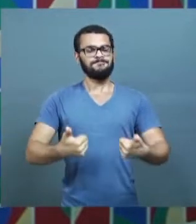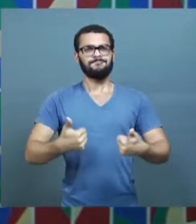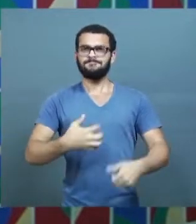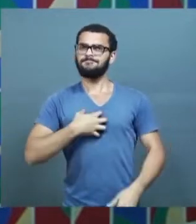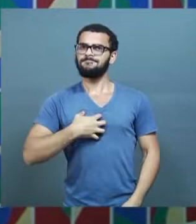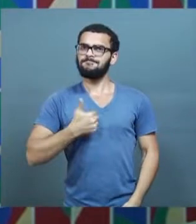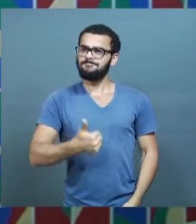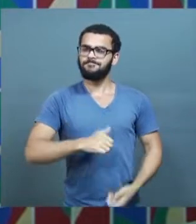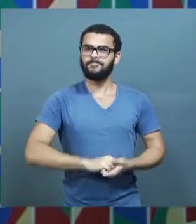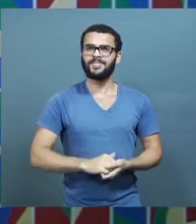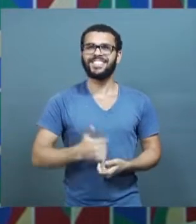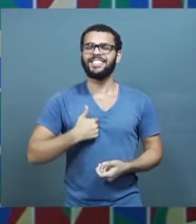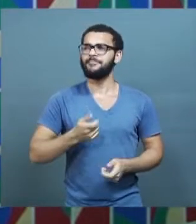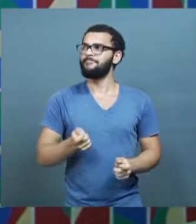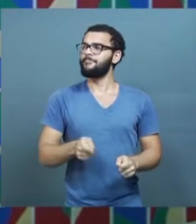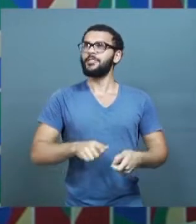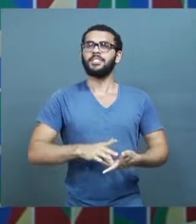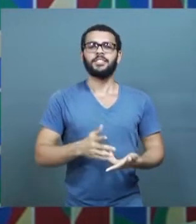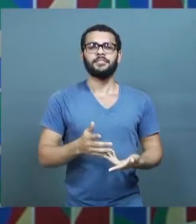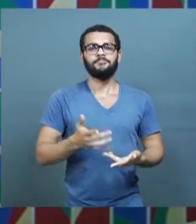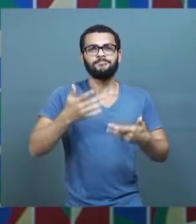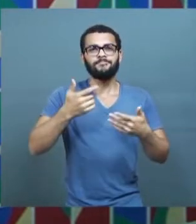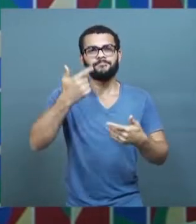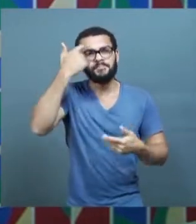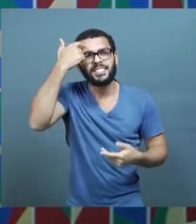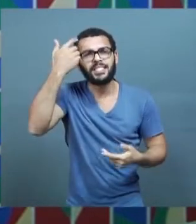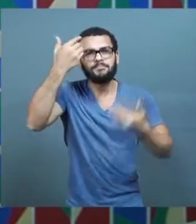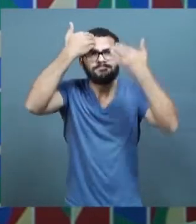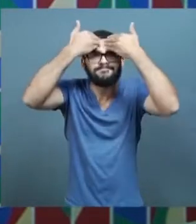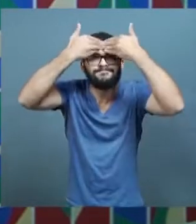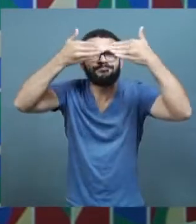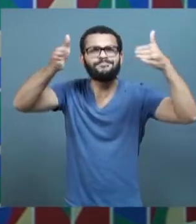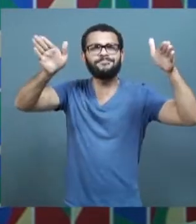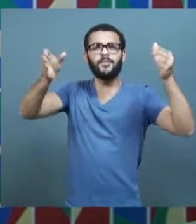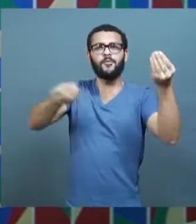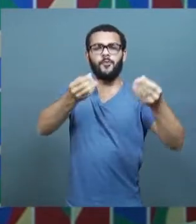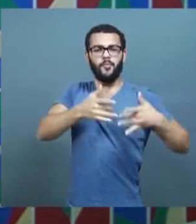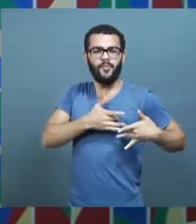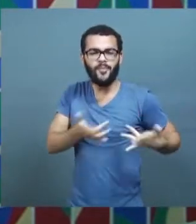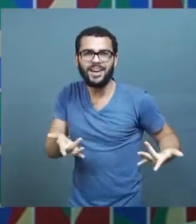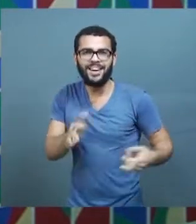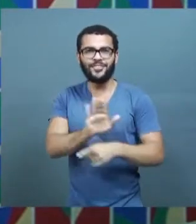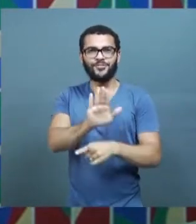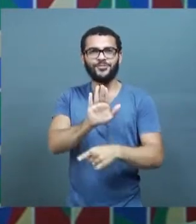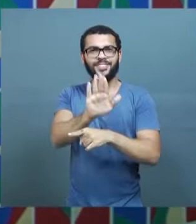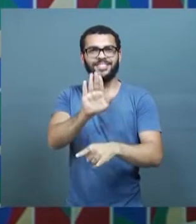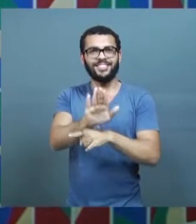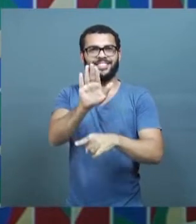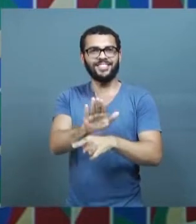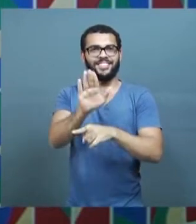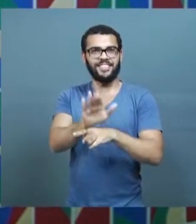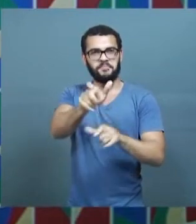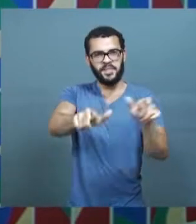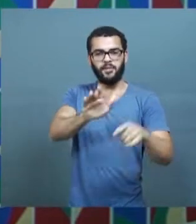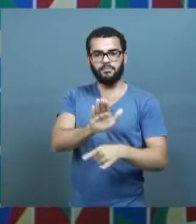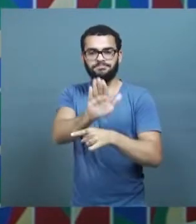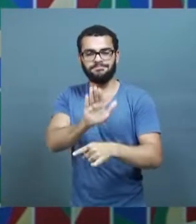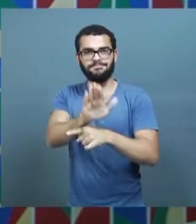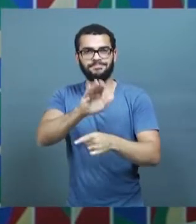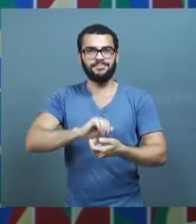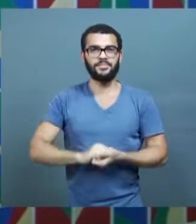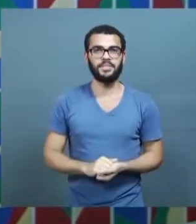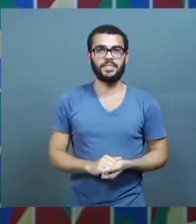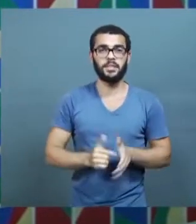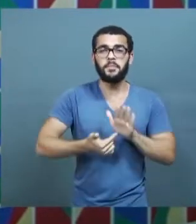abriu assim, uma visão de doação mais ampla para com o próximo e me mostrou